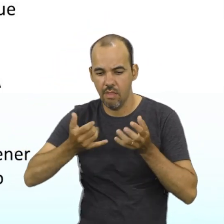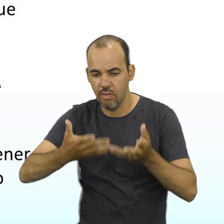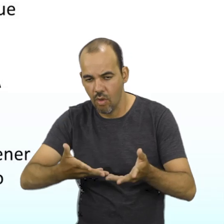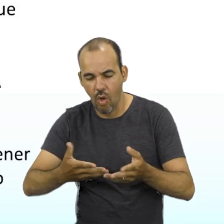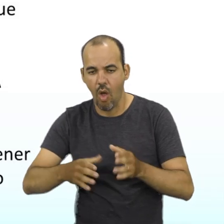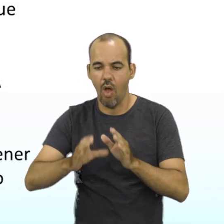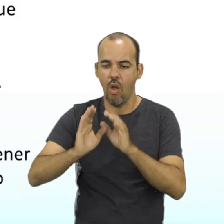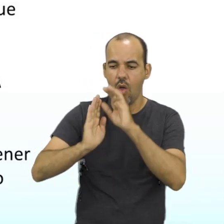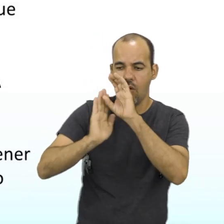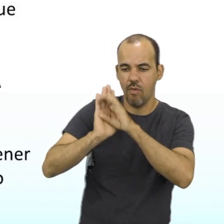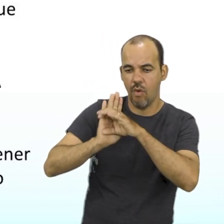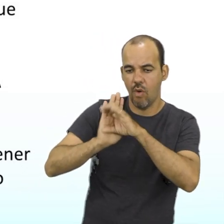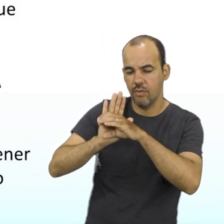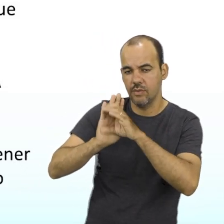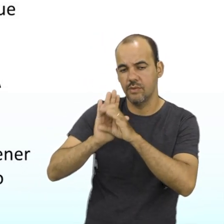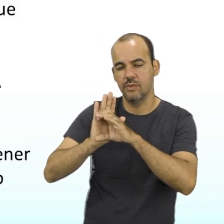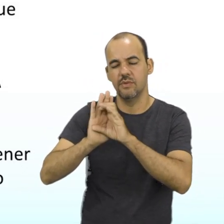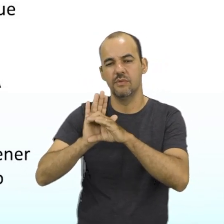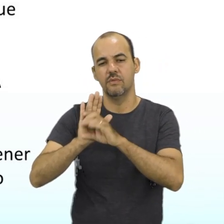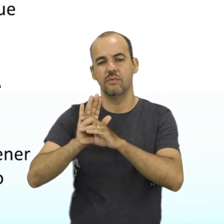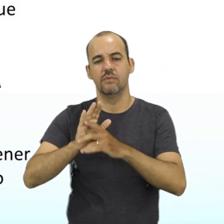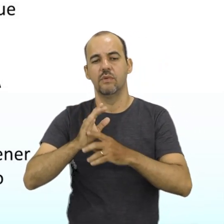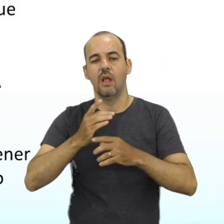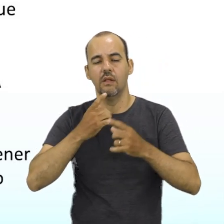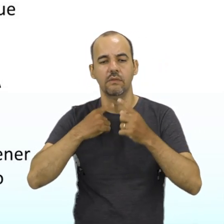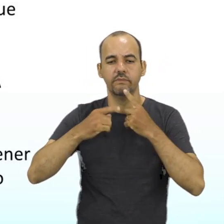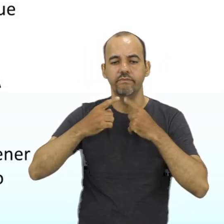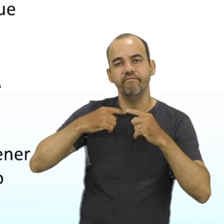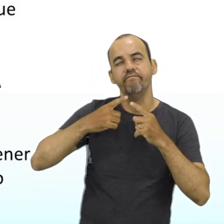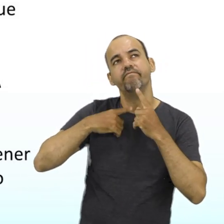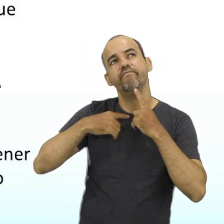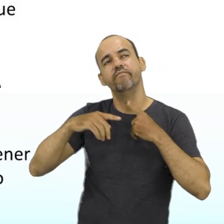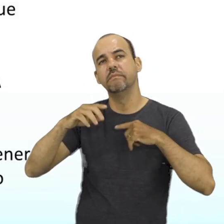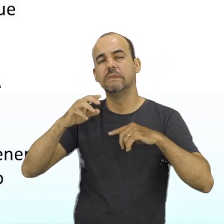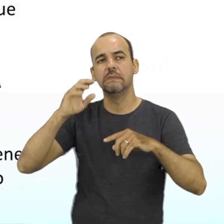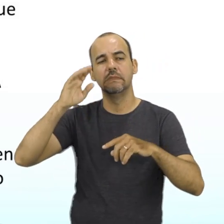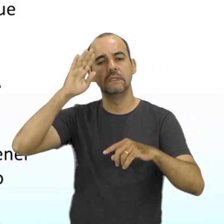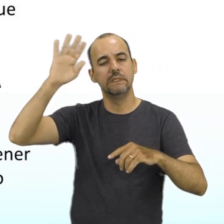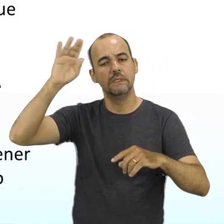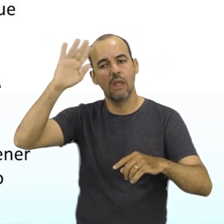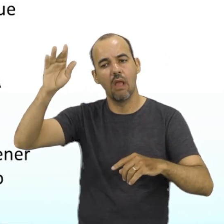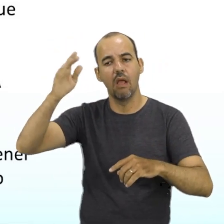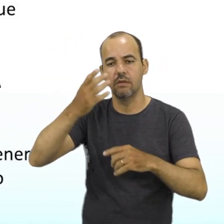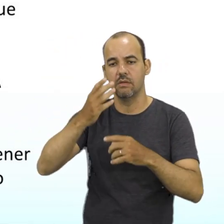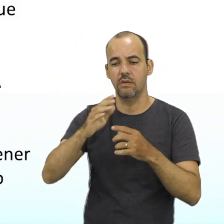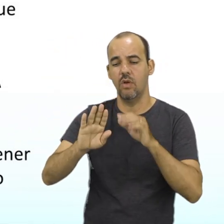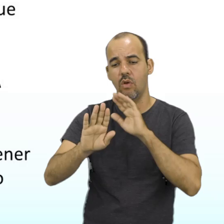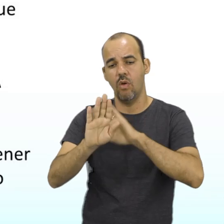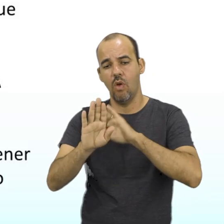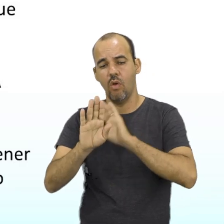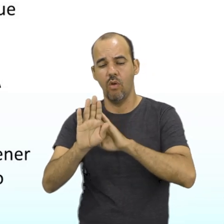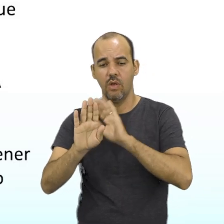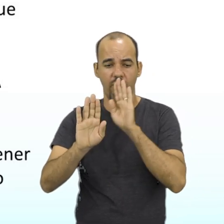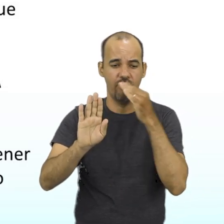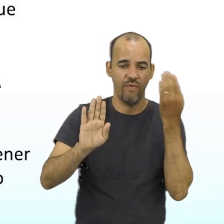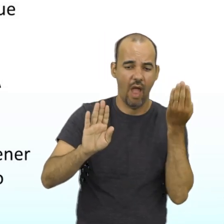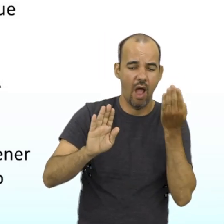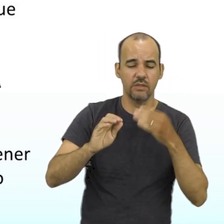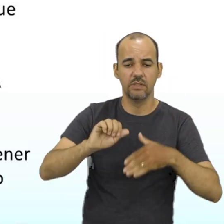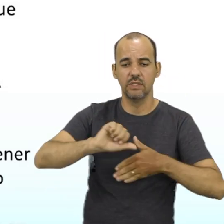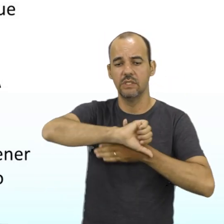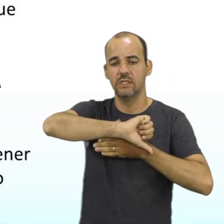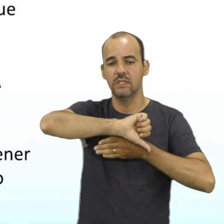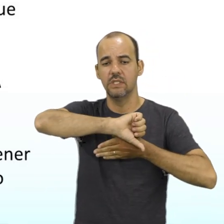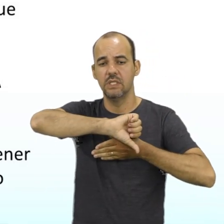conceitos, os desejos, né, as aspirações, as falsas e imorais também,